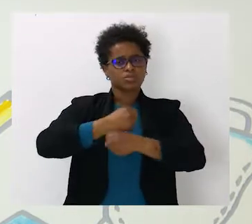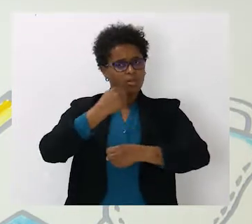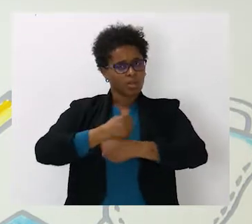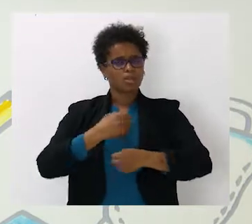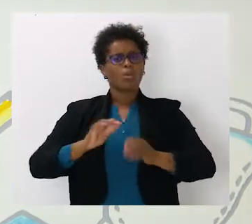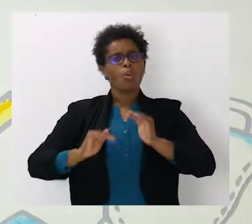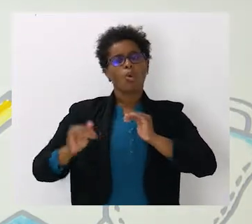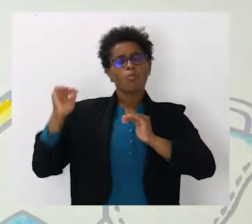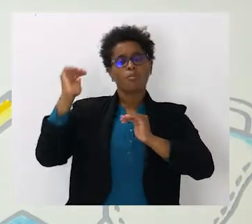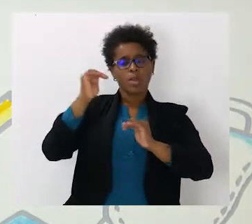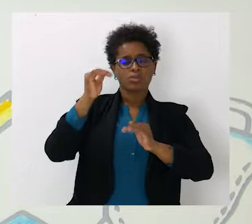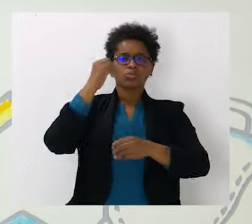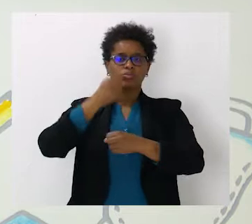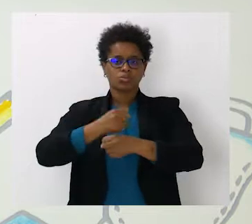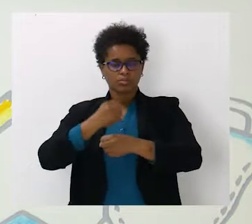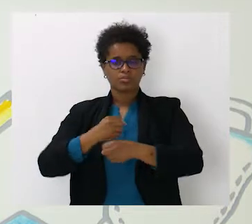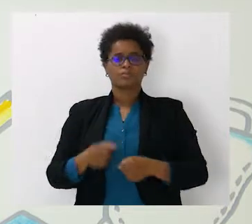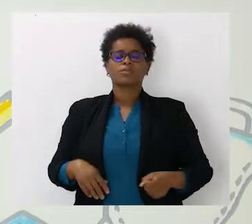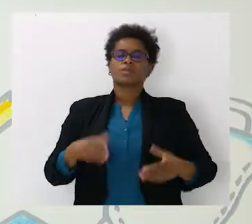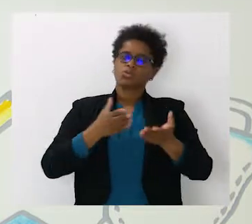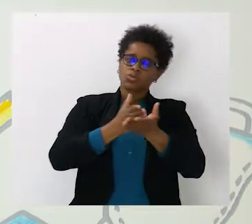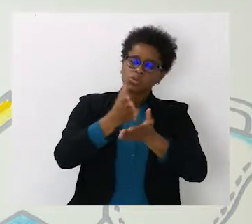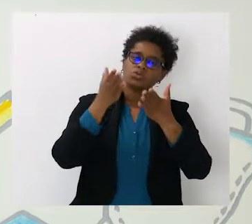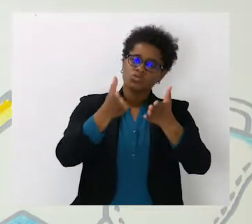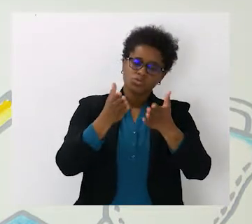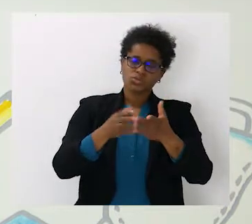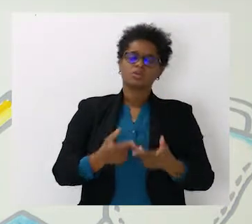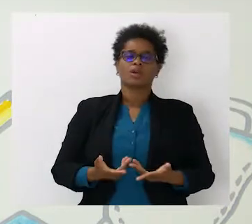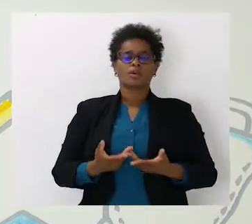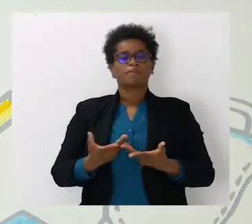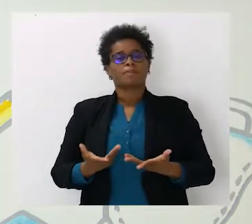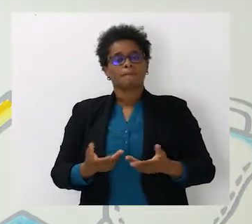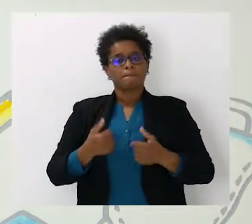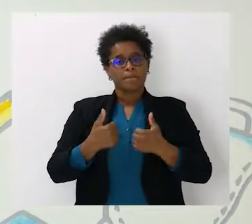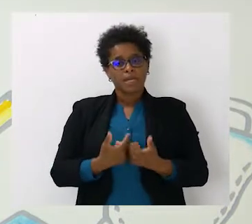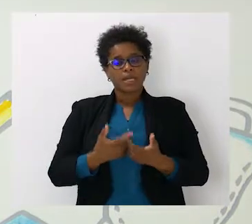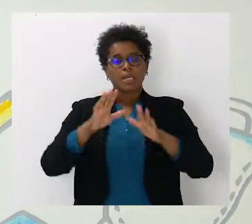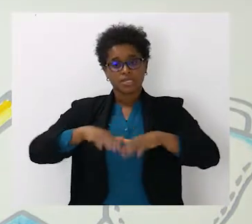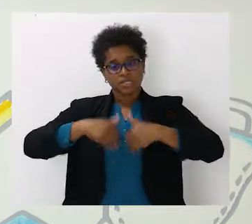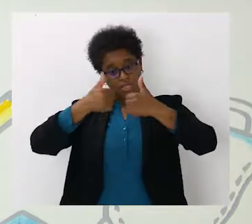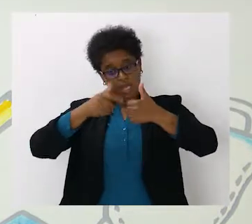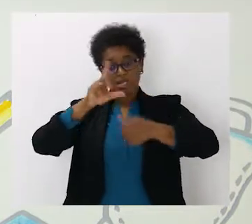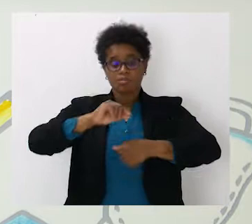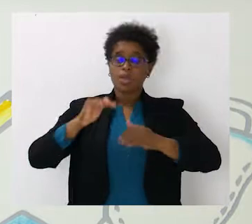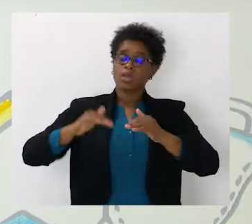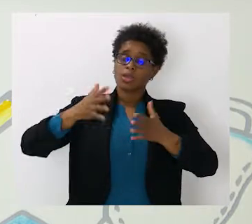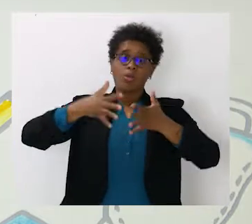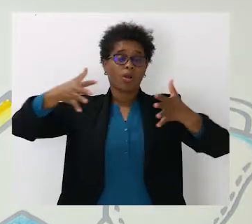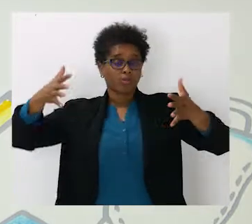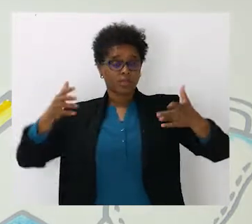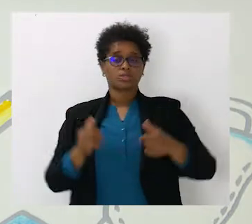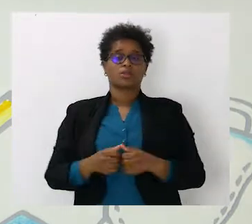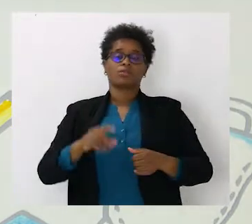produtividade, aumenta a produção e contribui, de certa forma, para que as cidades também